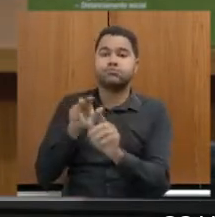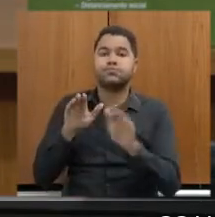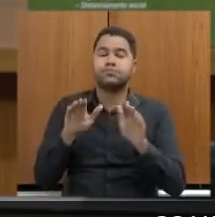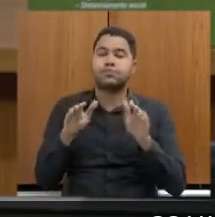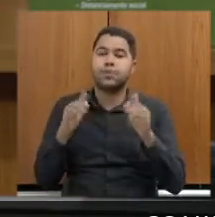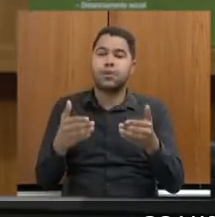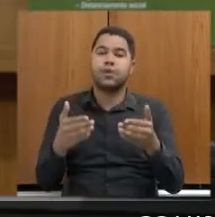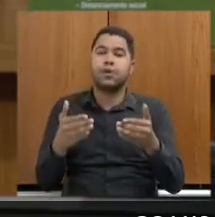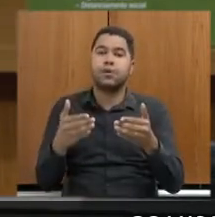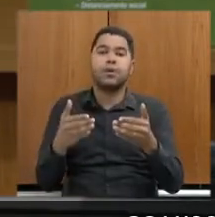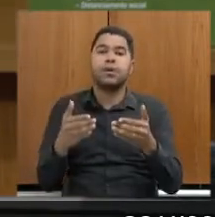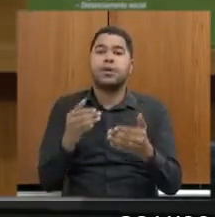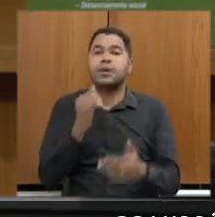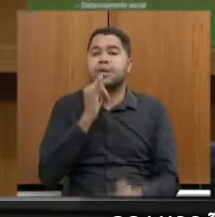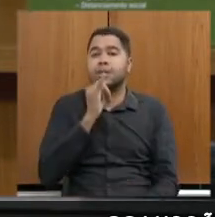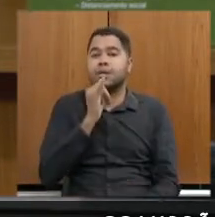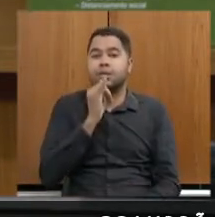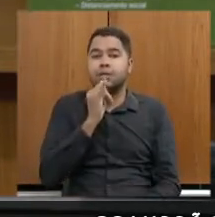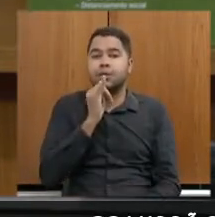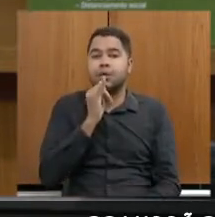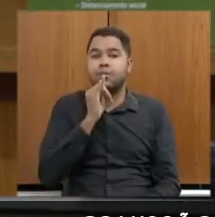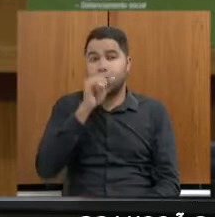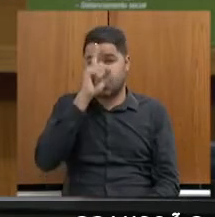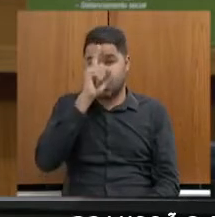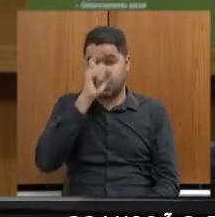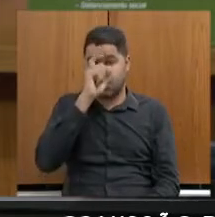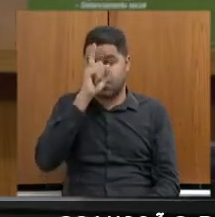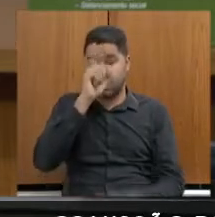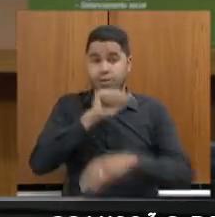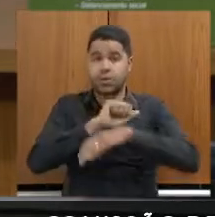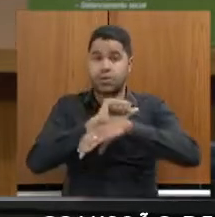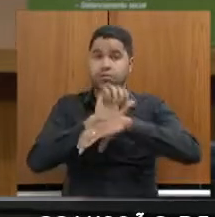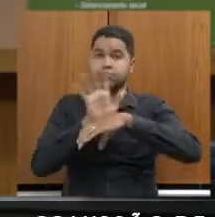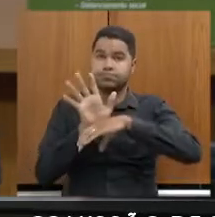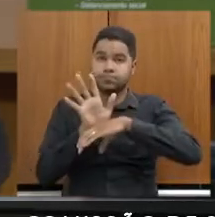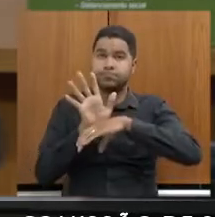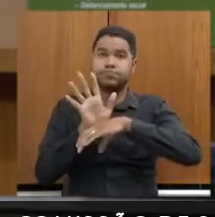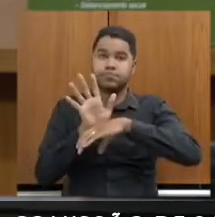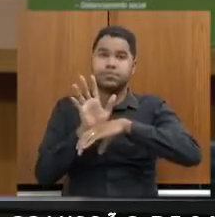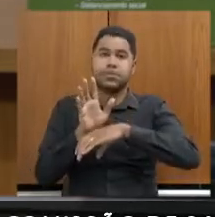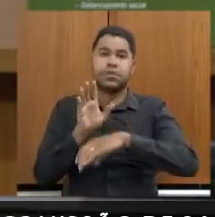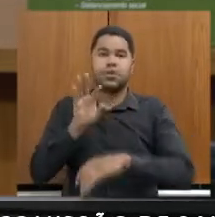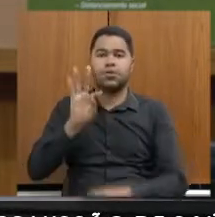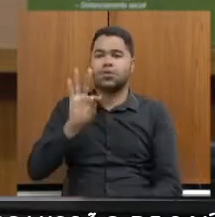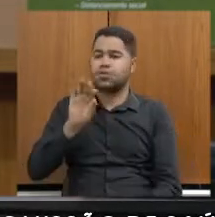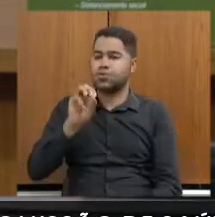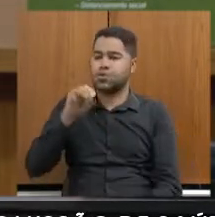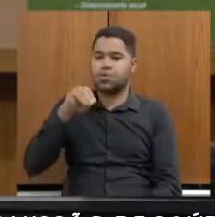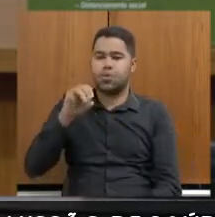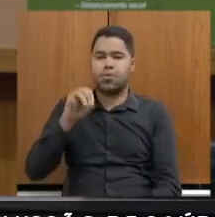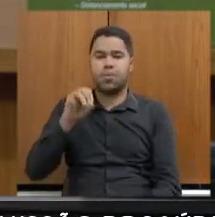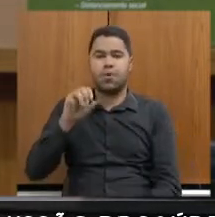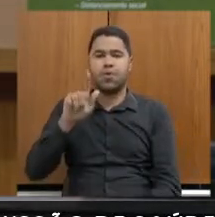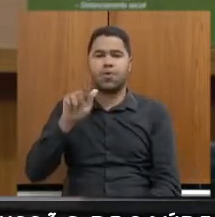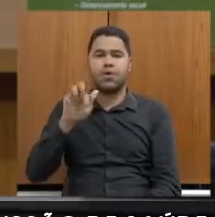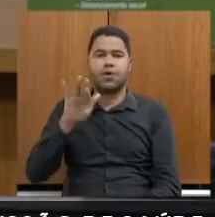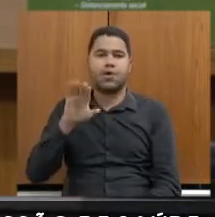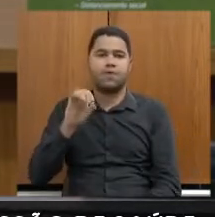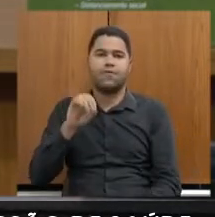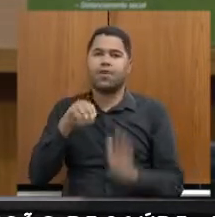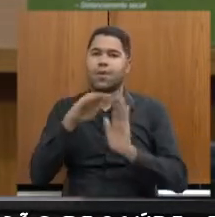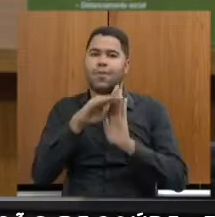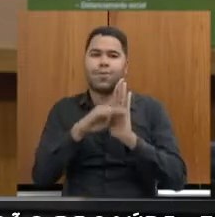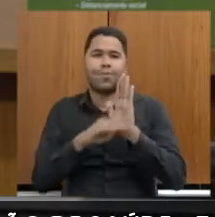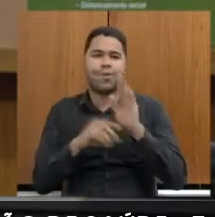específico para esses casos como o hospital de Montes Claros que teve aí um tomógrafo que não estava dentro do dentro